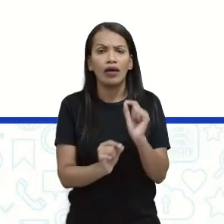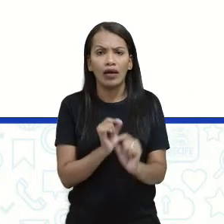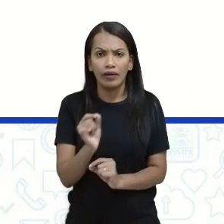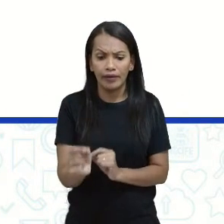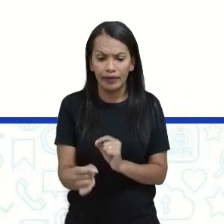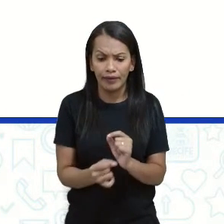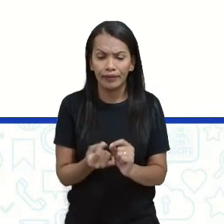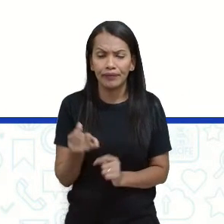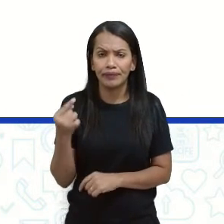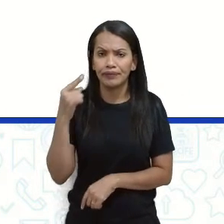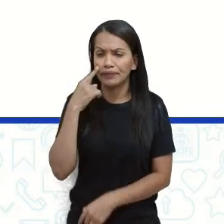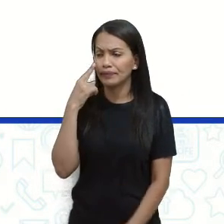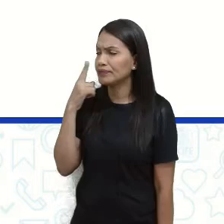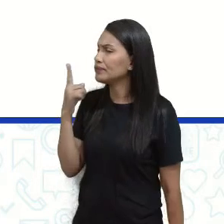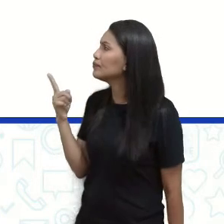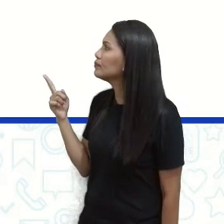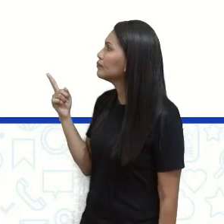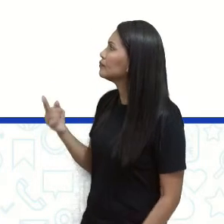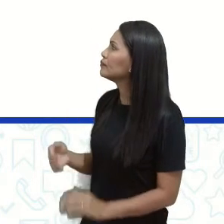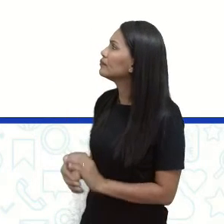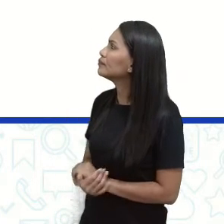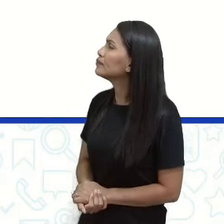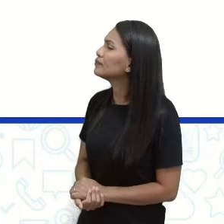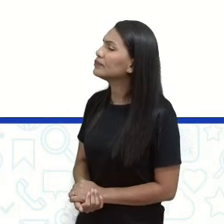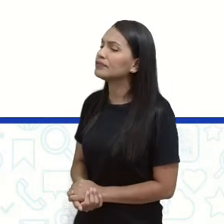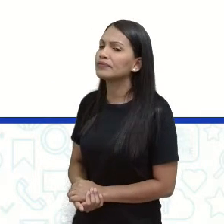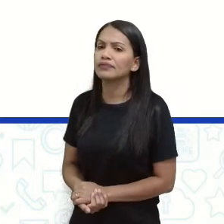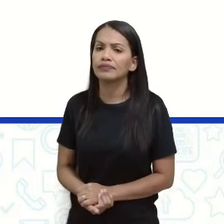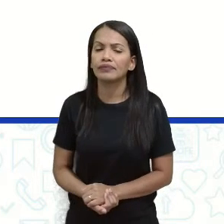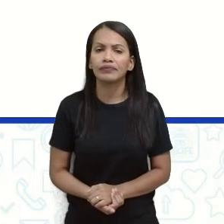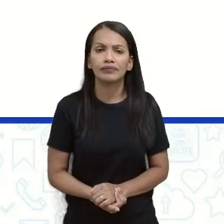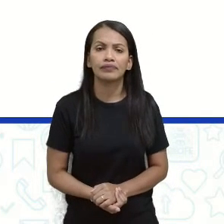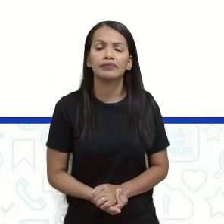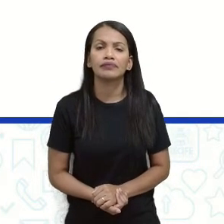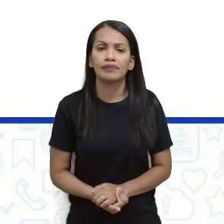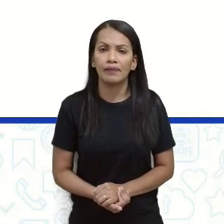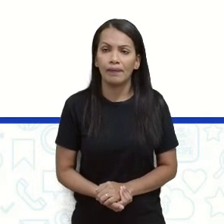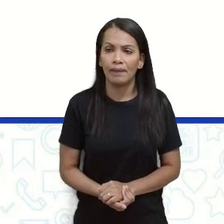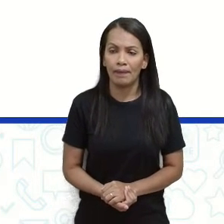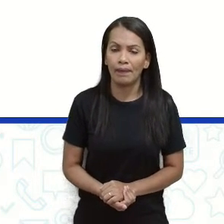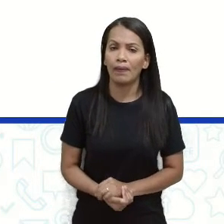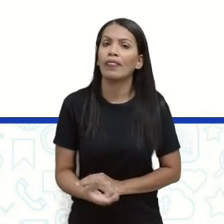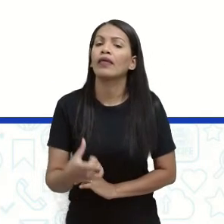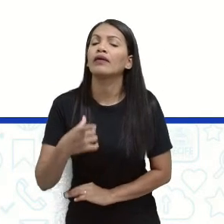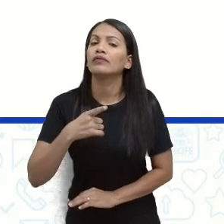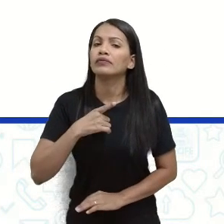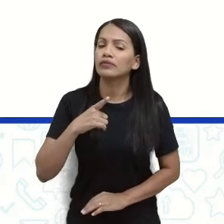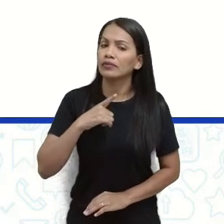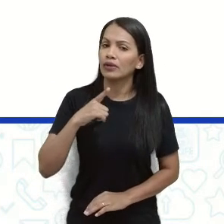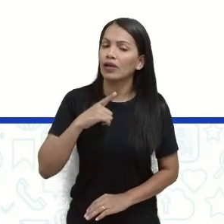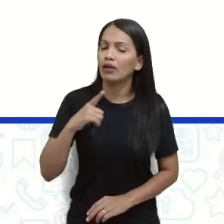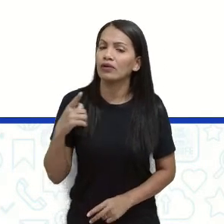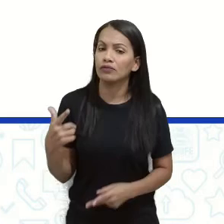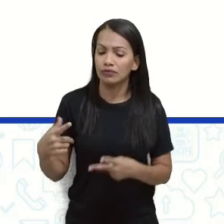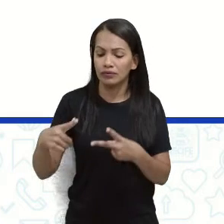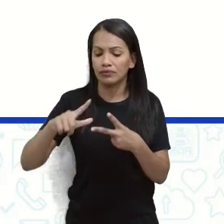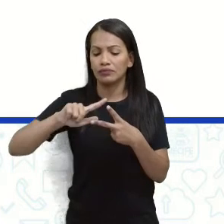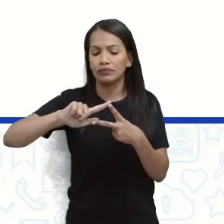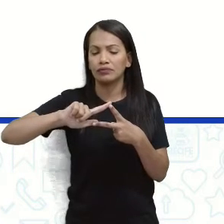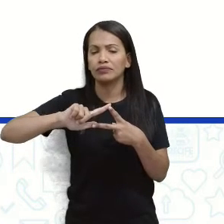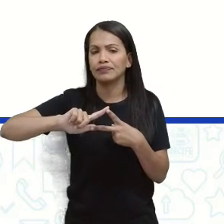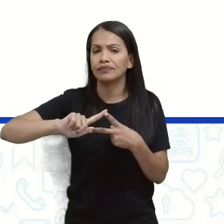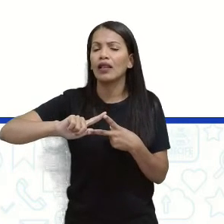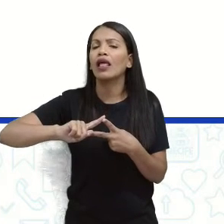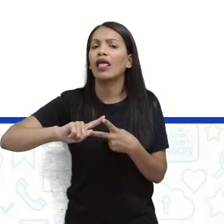de vocês, observa aqui, ó. Foca aqui em mim, ó. Que eu vou ter esse triângulozinho aqui, e esse triângulo, a